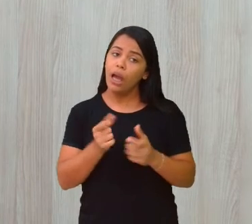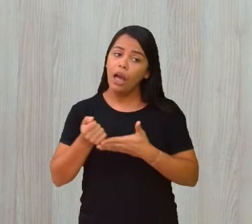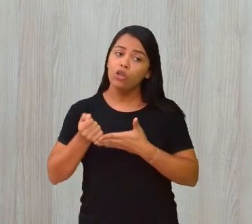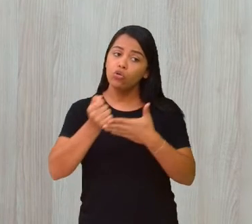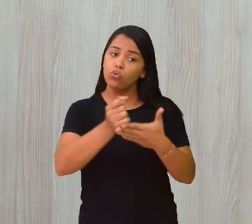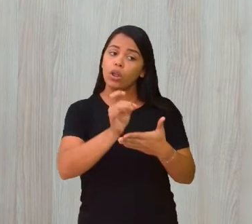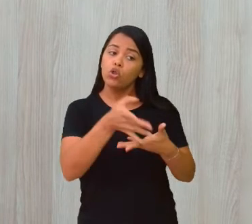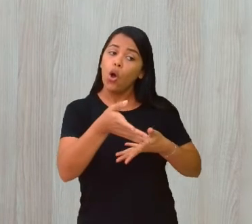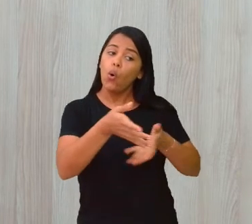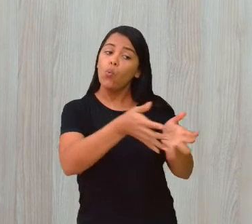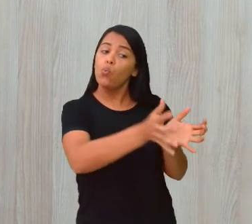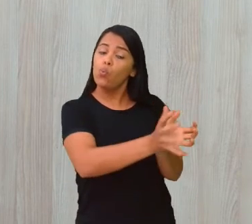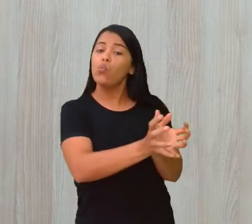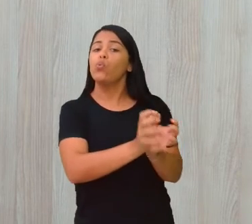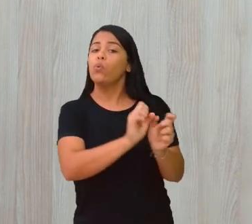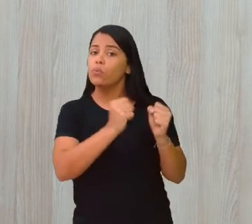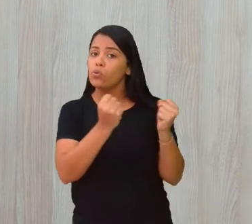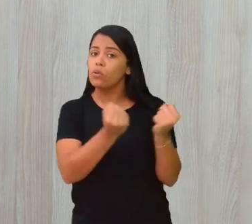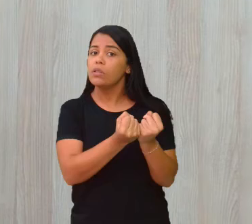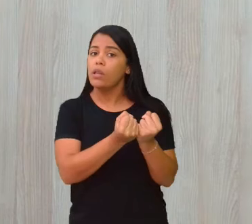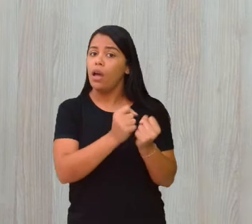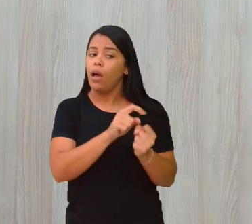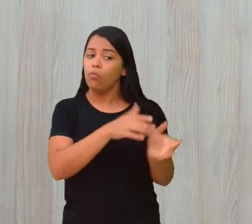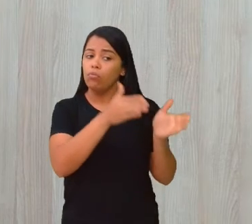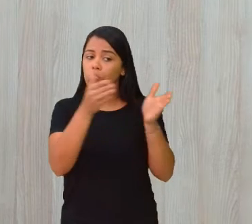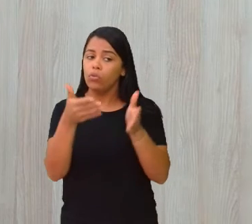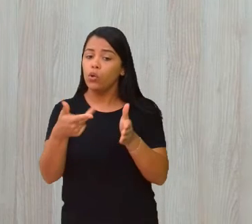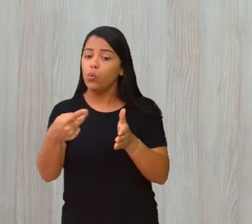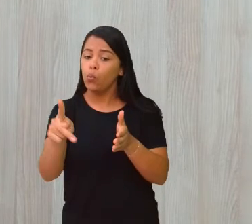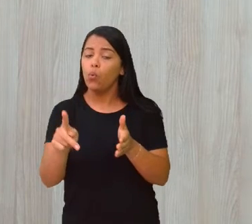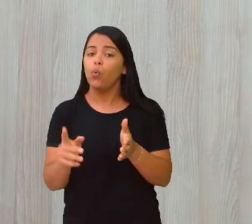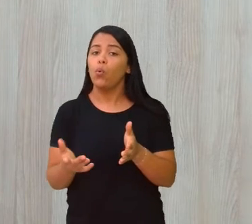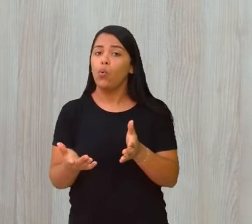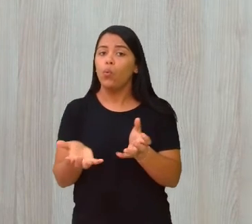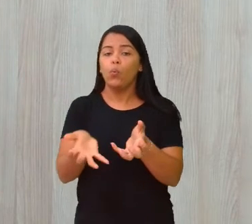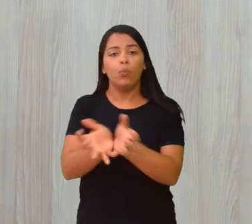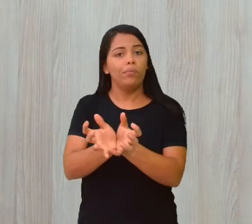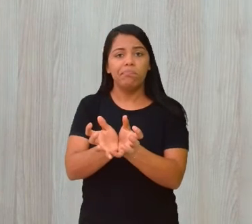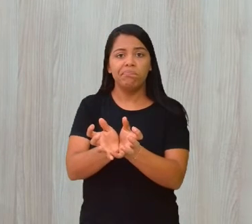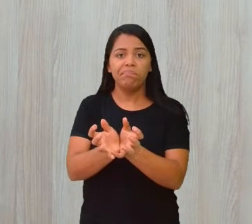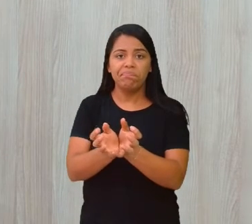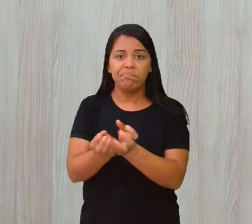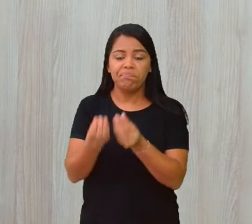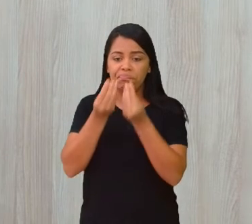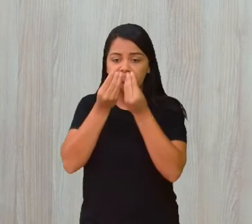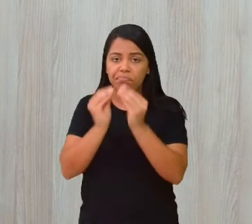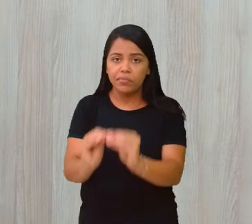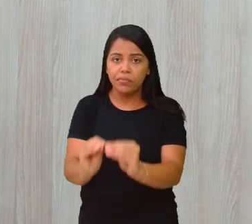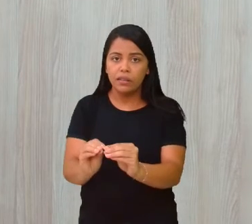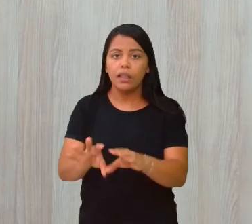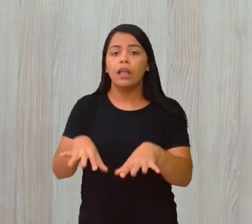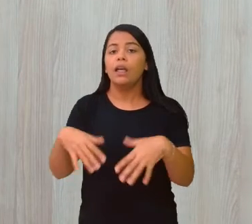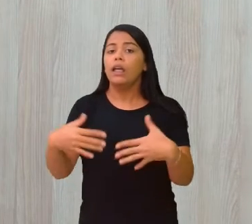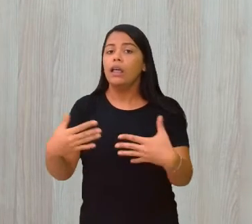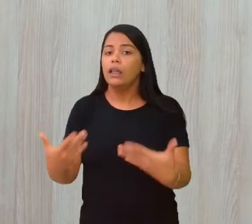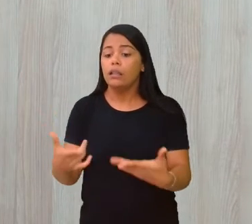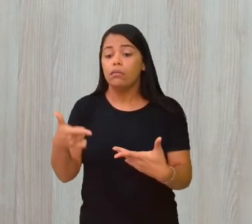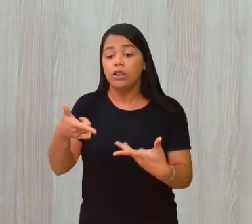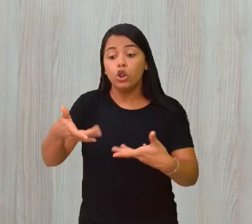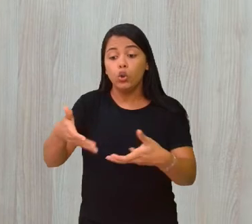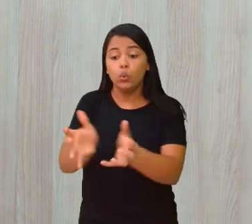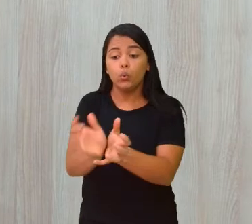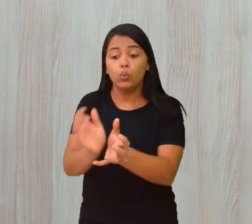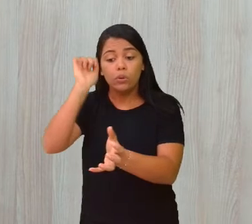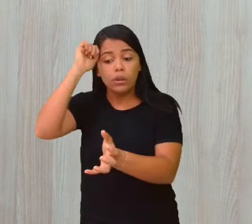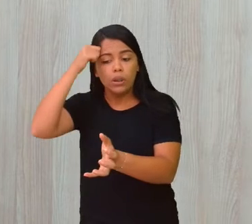da população. Então, tudo isso importante a reflexão, né, porque esses povos, eles